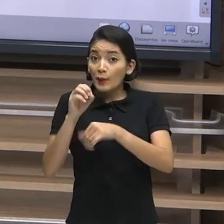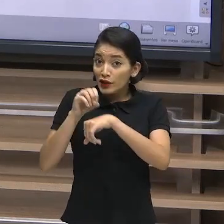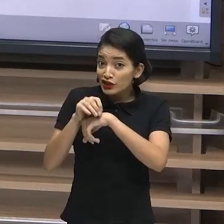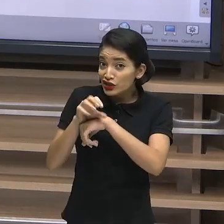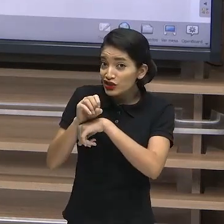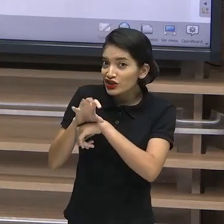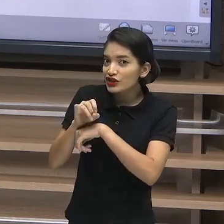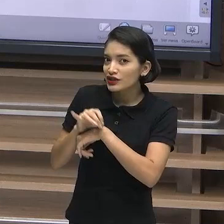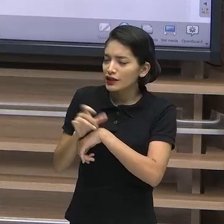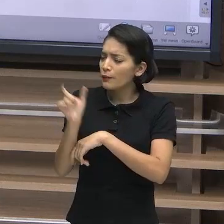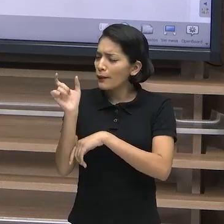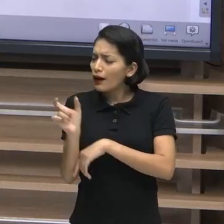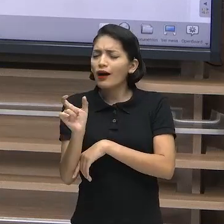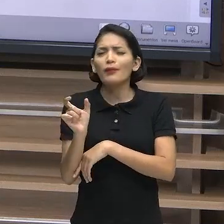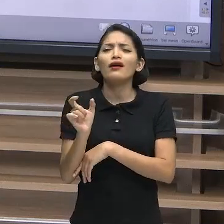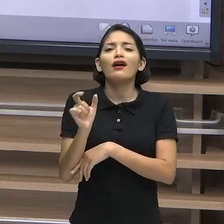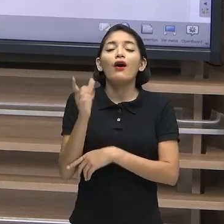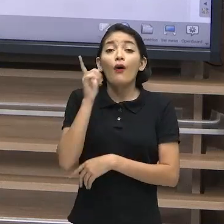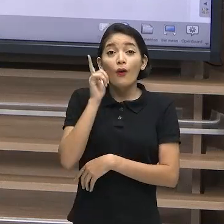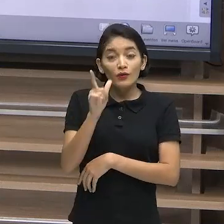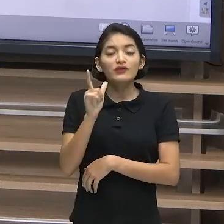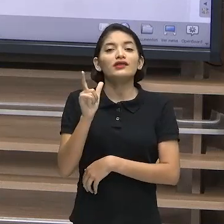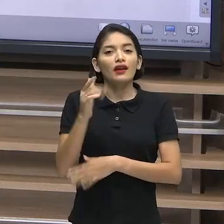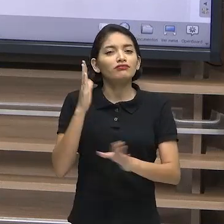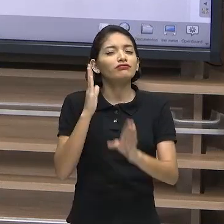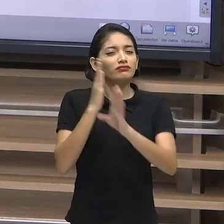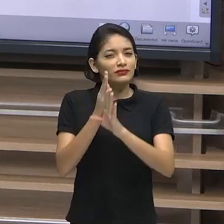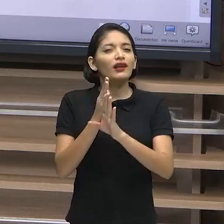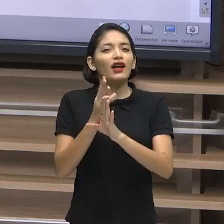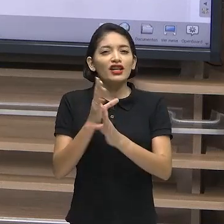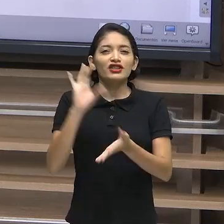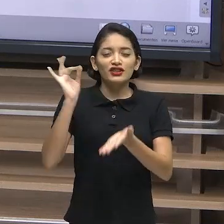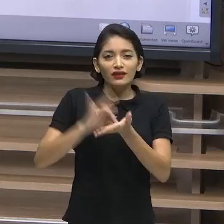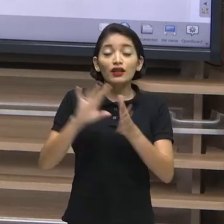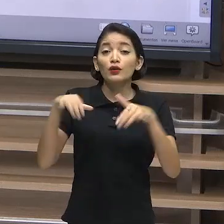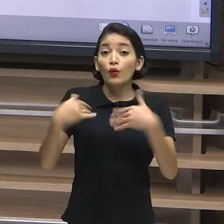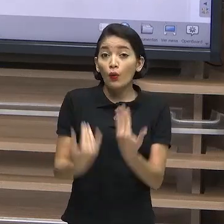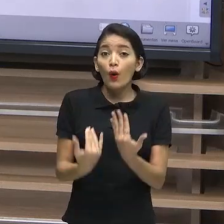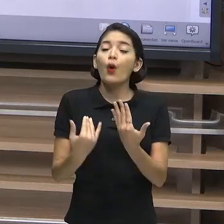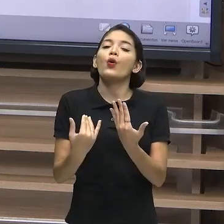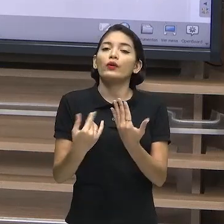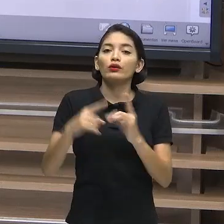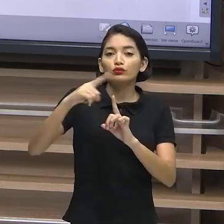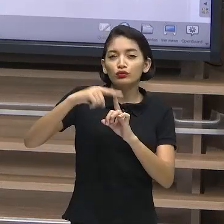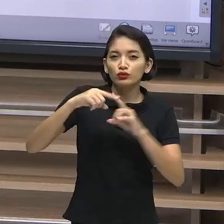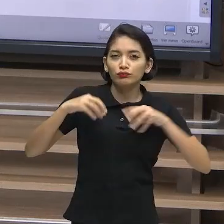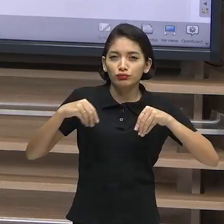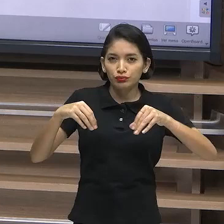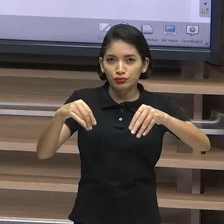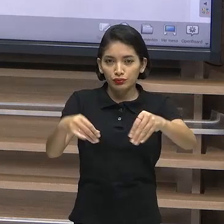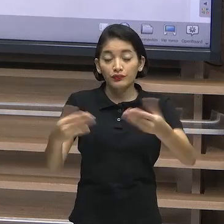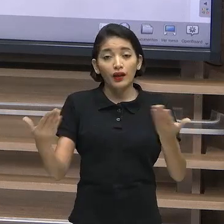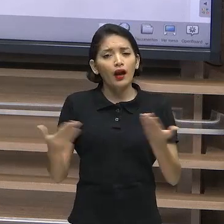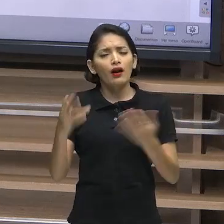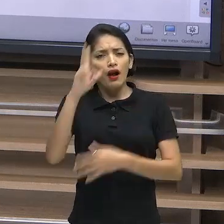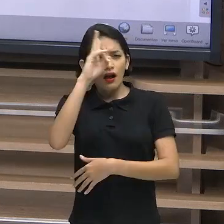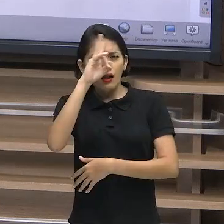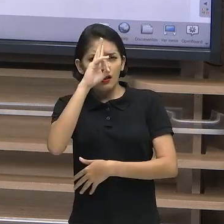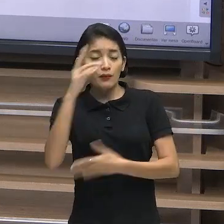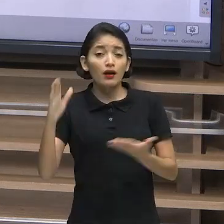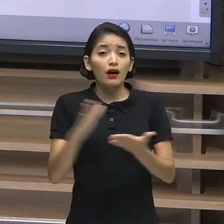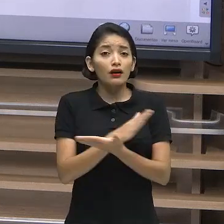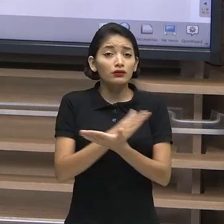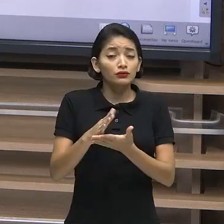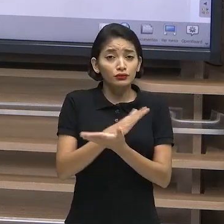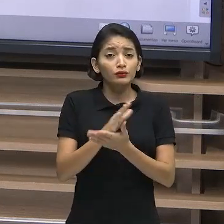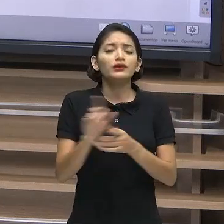com que a gente conseguisse descobrir com mais facilidade aí qual é esse tipo de solo. Né? Então vamos relembrar aí algumas questões e vamos